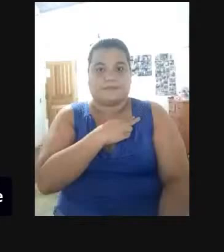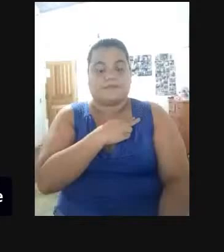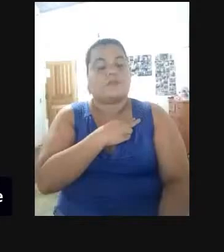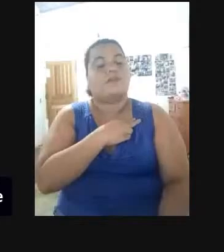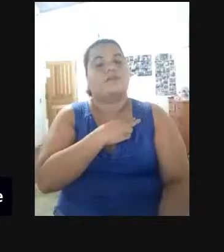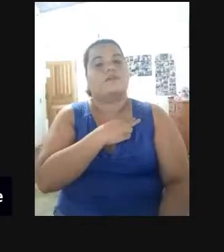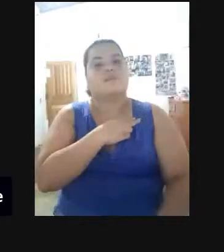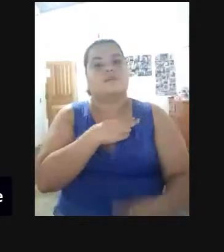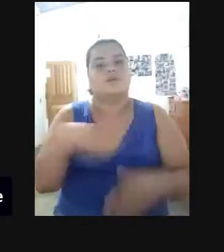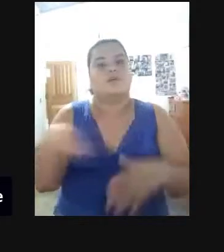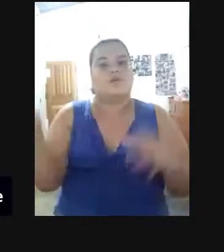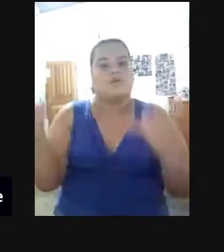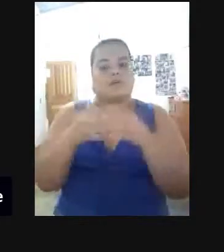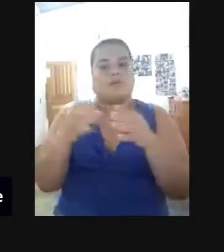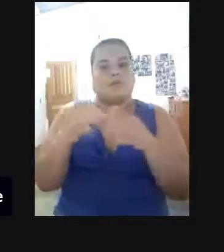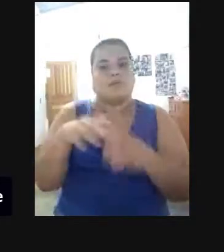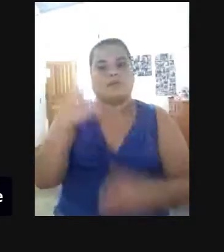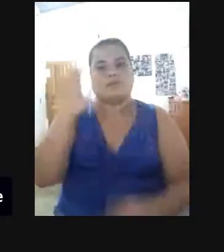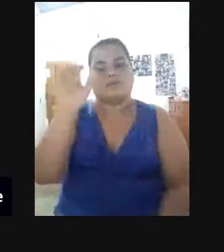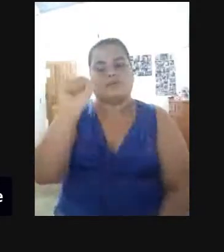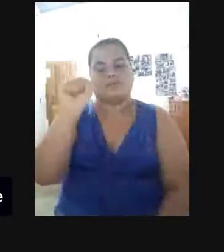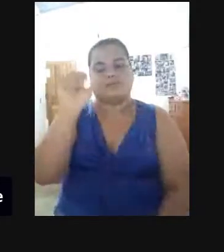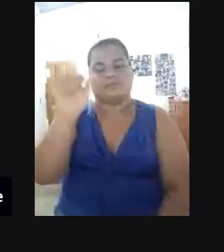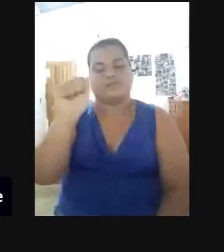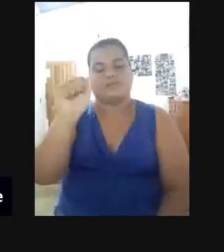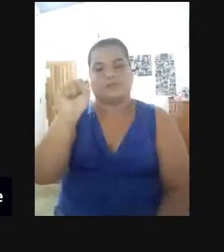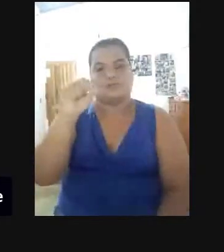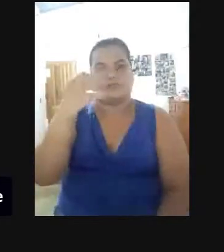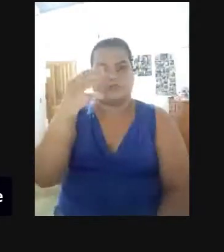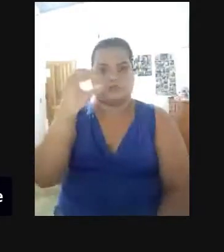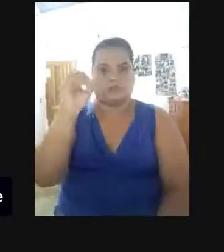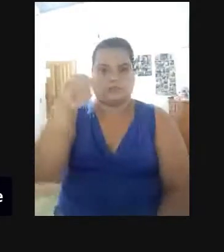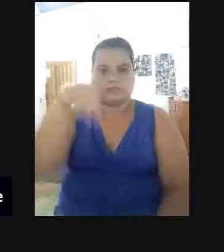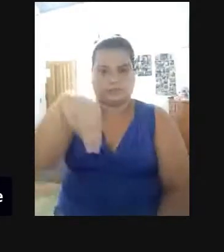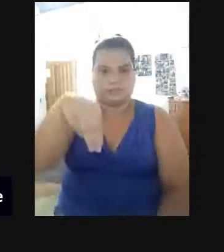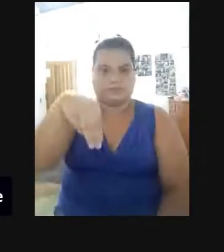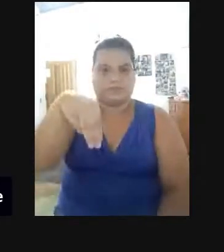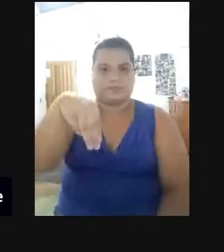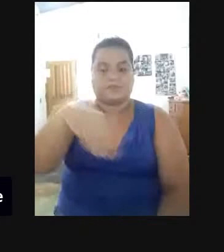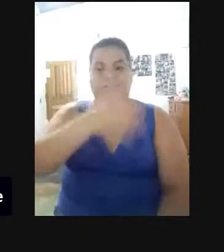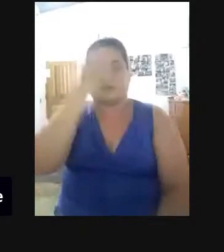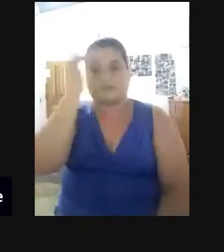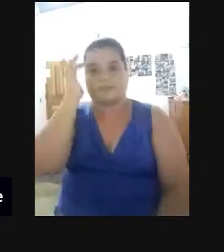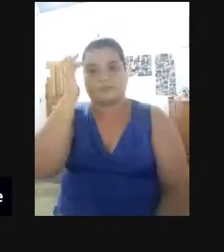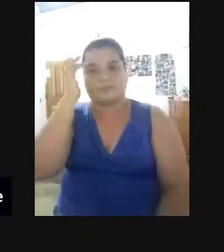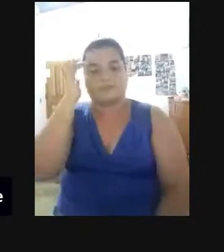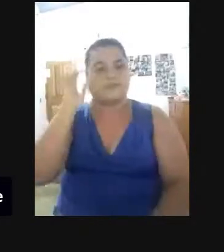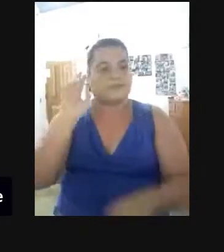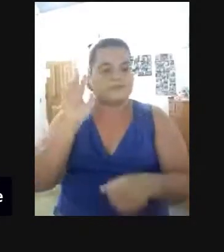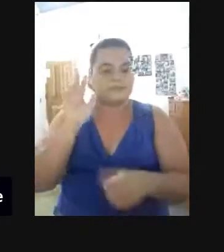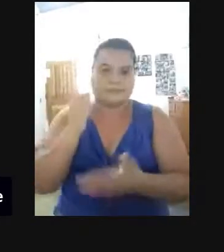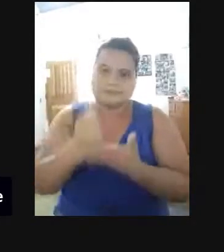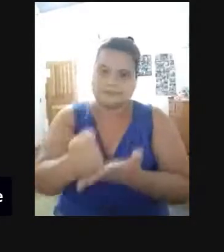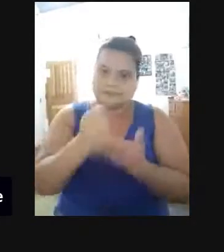do Gilberto, e na pessoa da Thaís, que foram as duas pessoas que nos orientaram